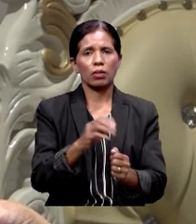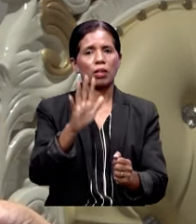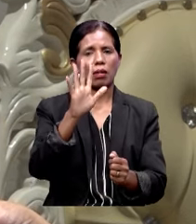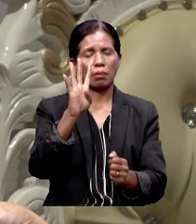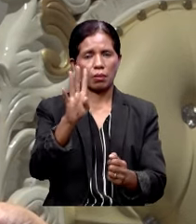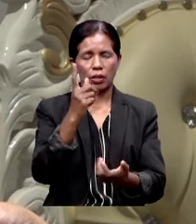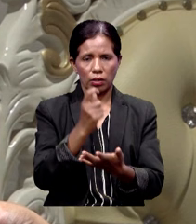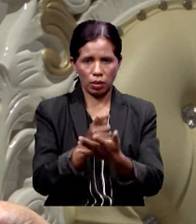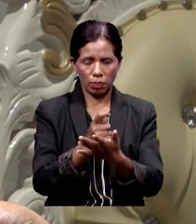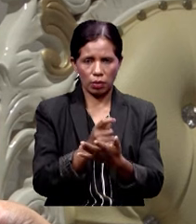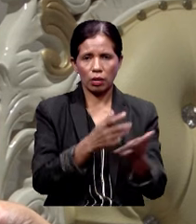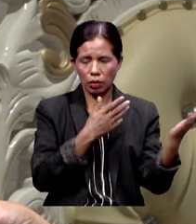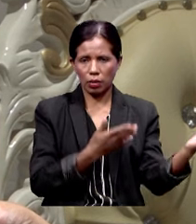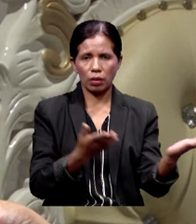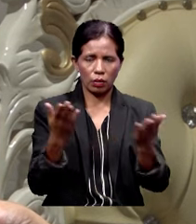ona